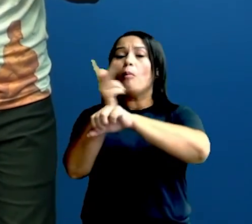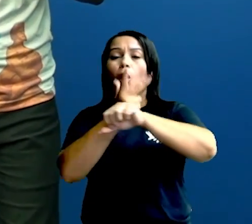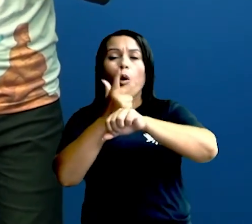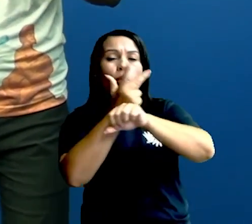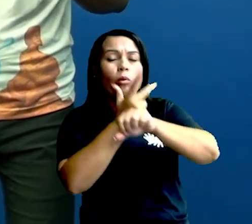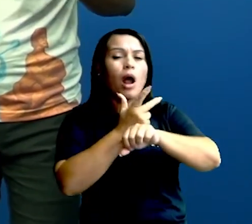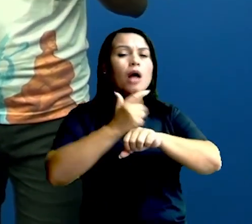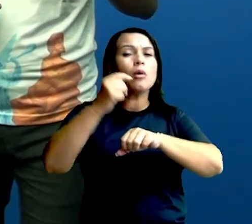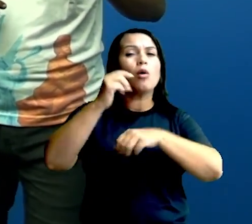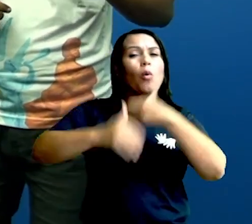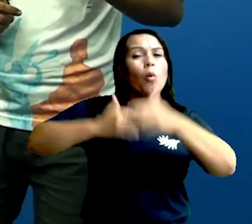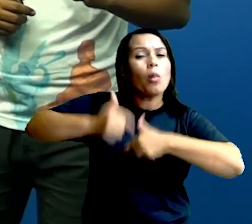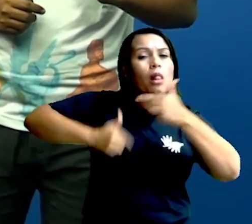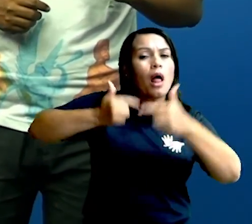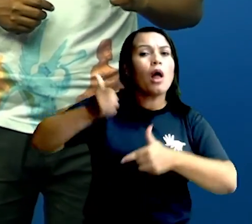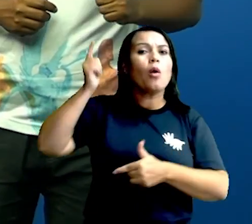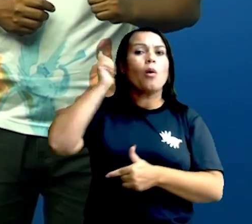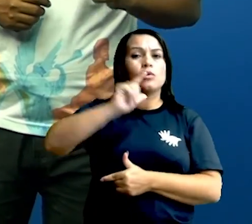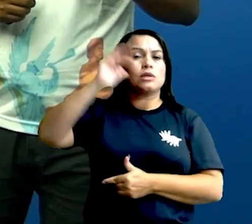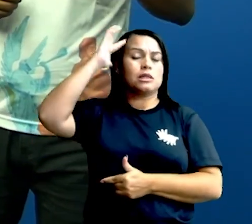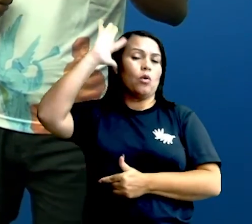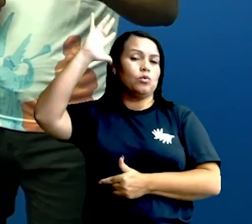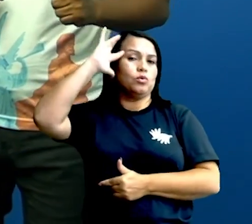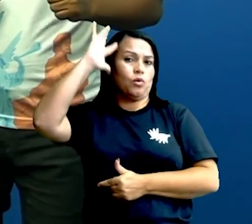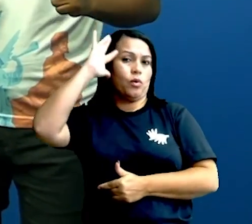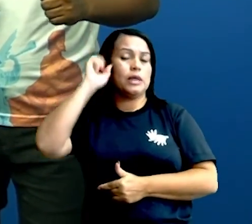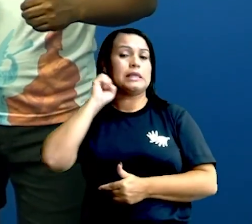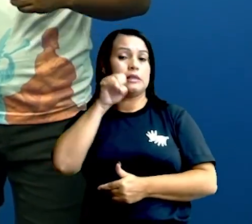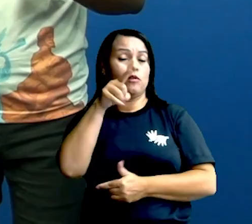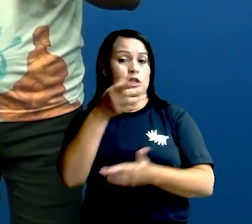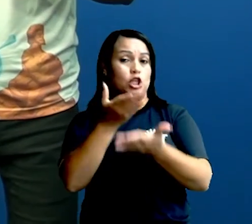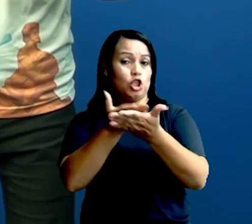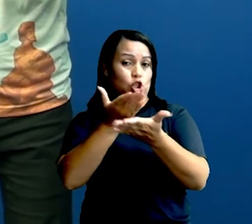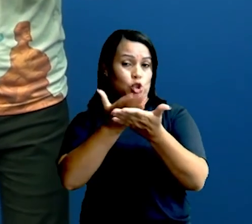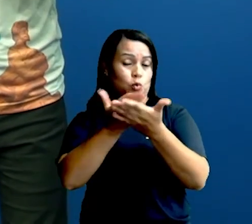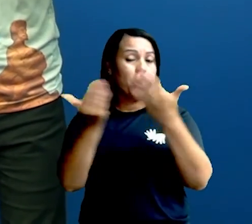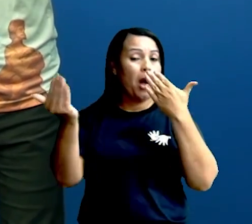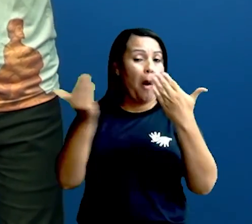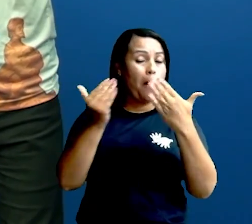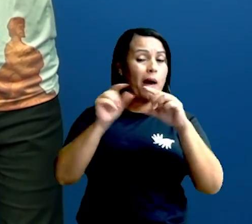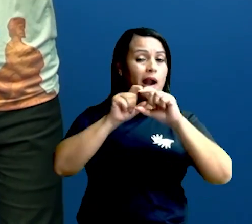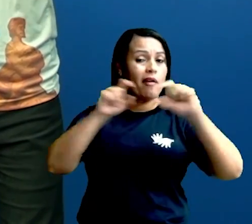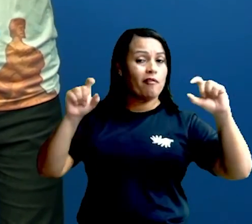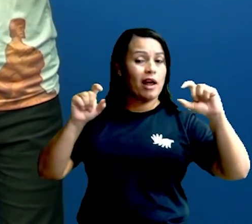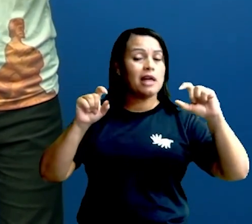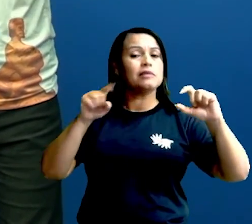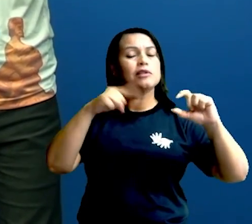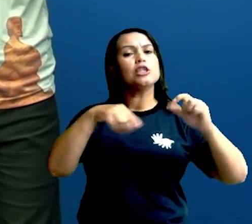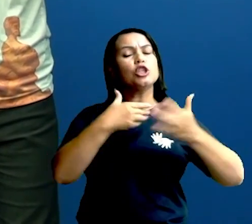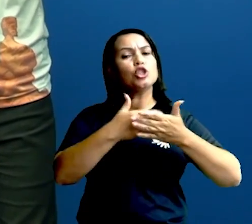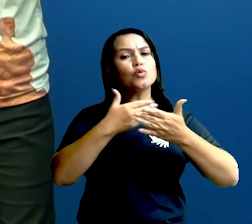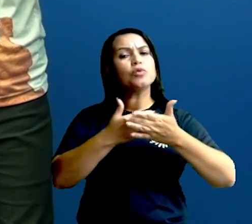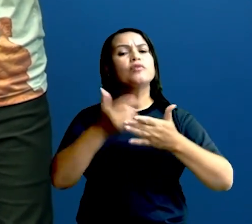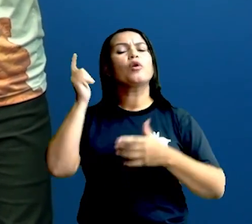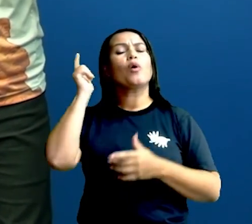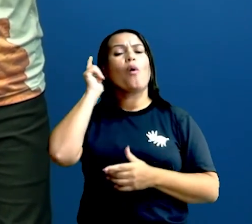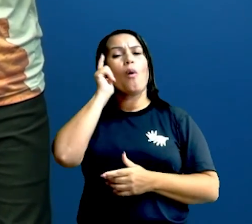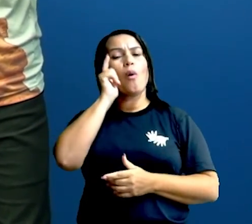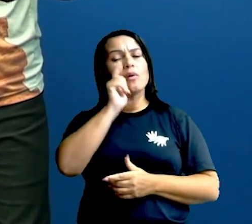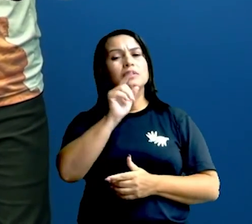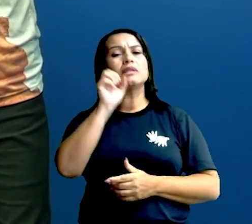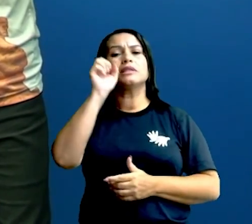sonhos que se vai conquistá-los. Então, se você estuda, você vai colher os